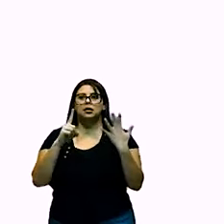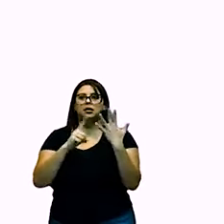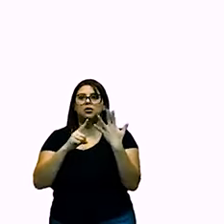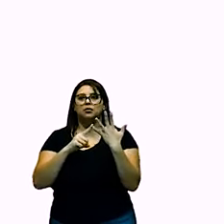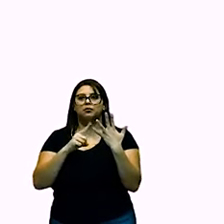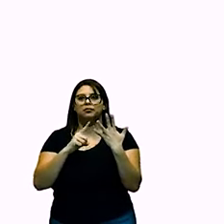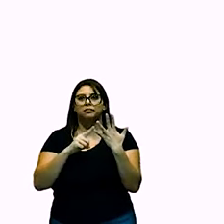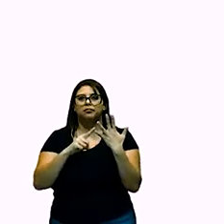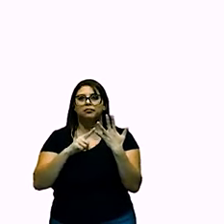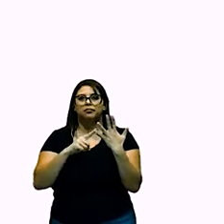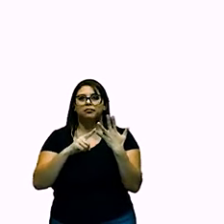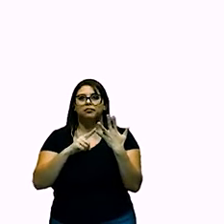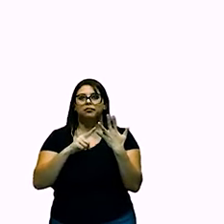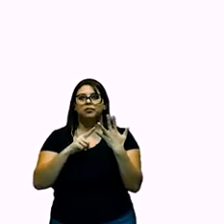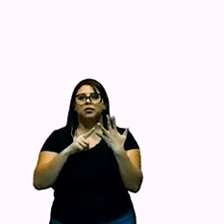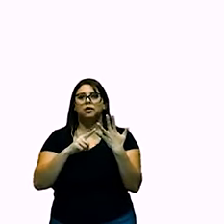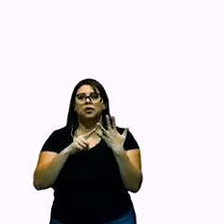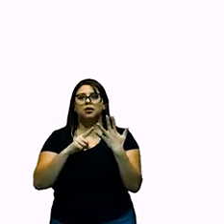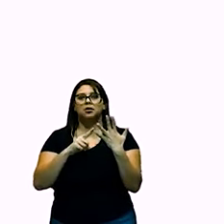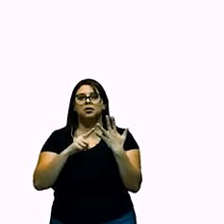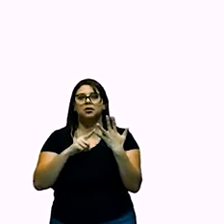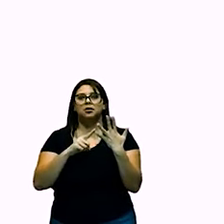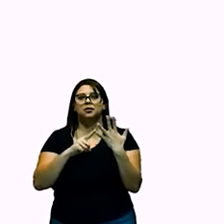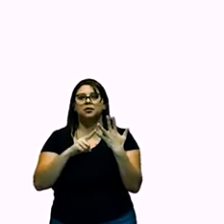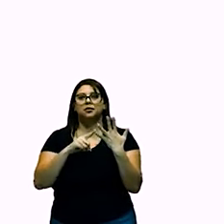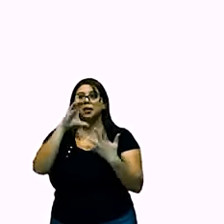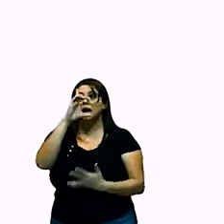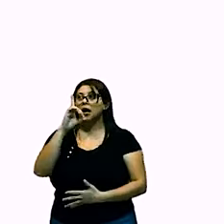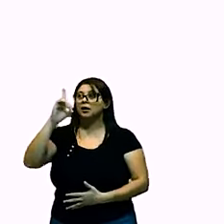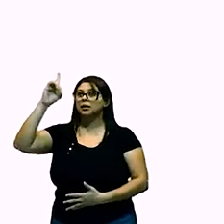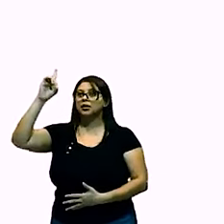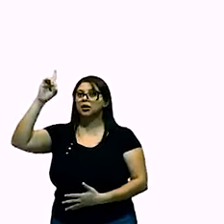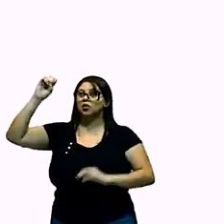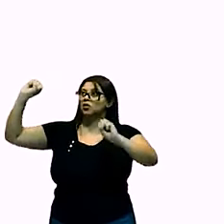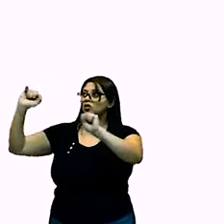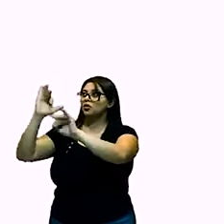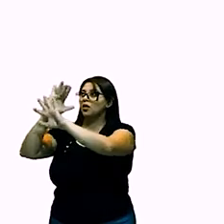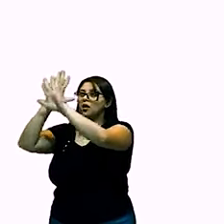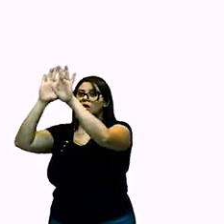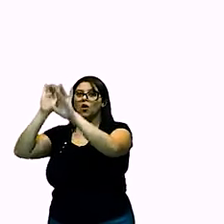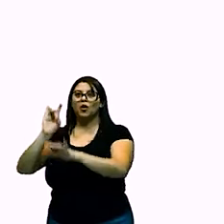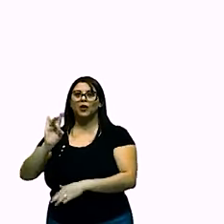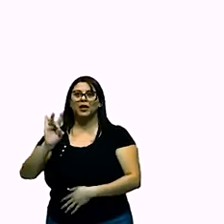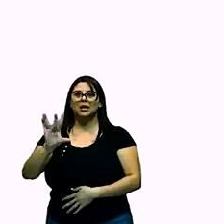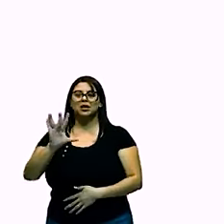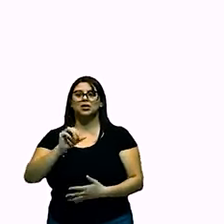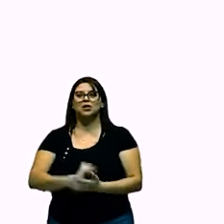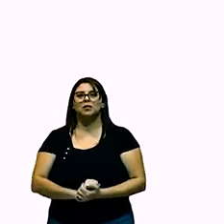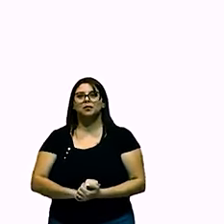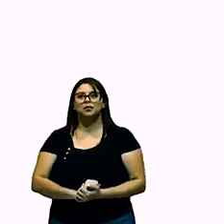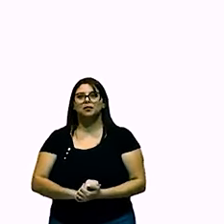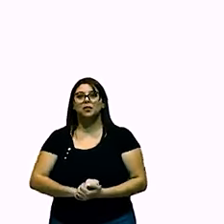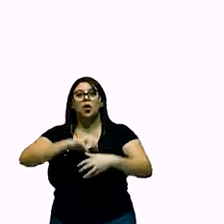é: somente a Deus glória. Somente a Deus glória. E esse ensino confrontava, então, a honra